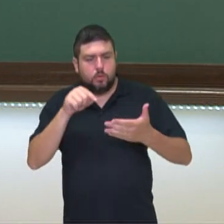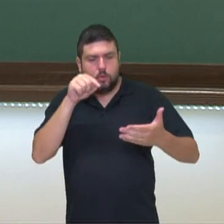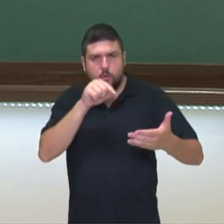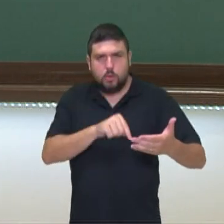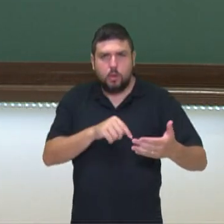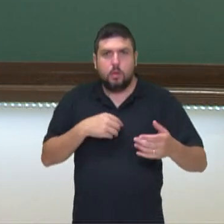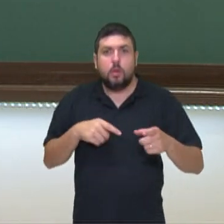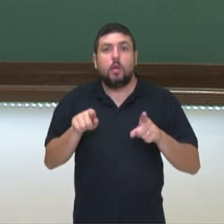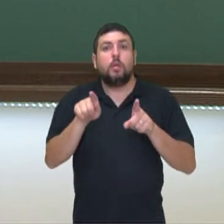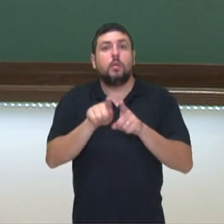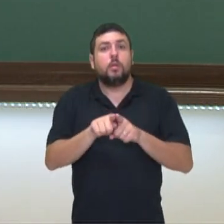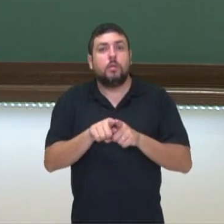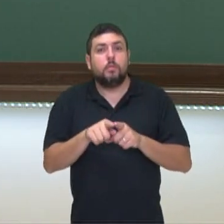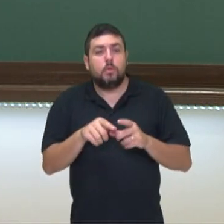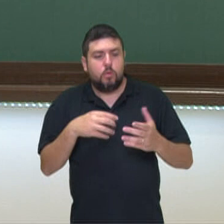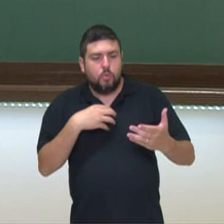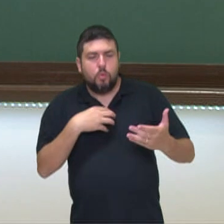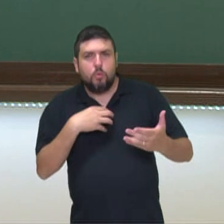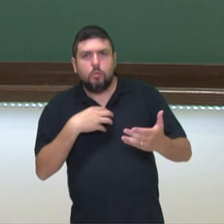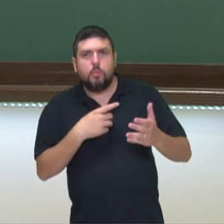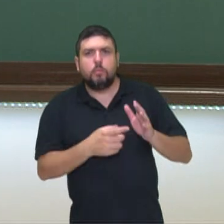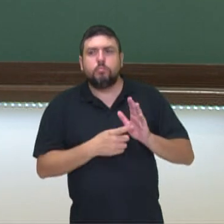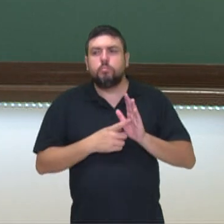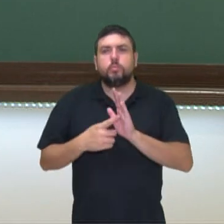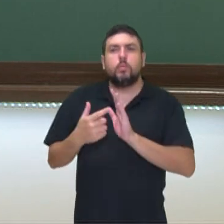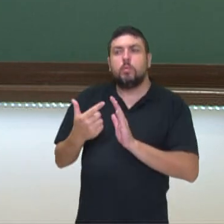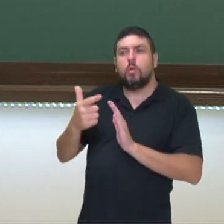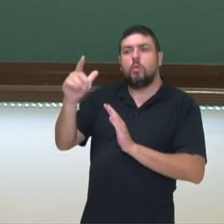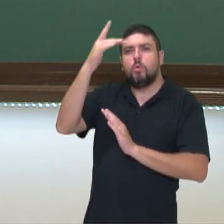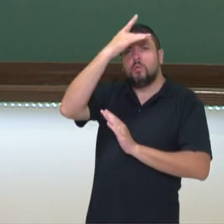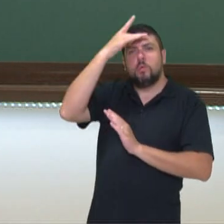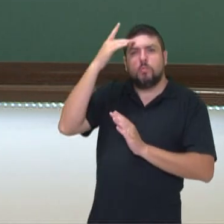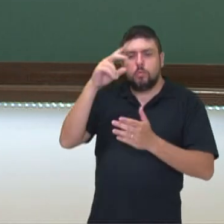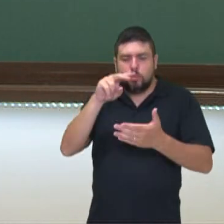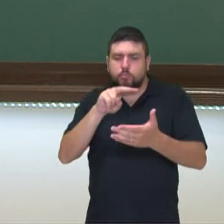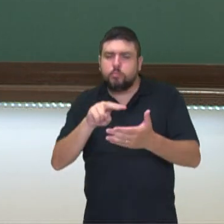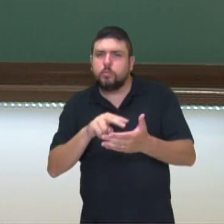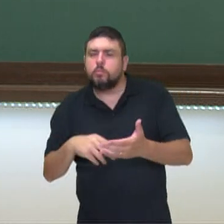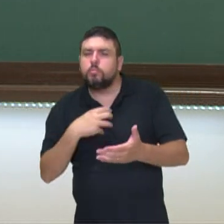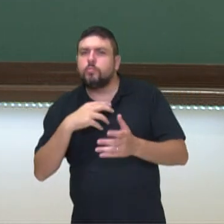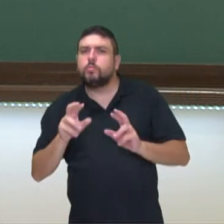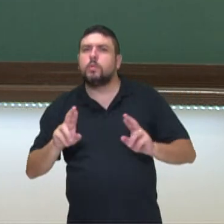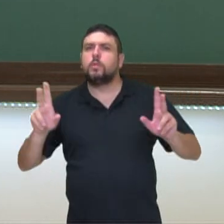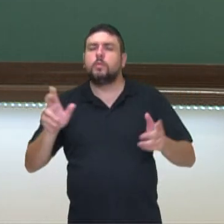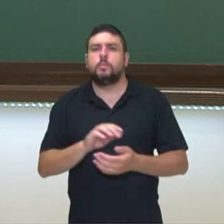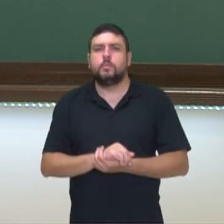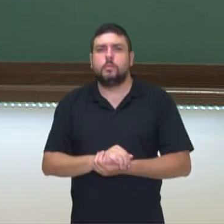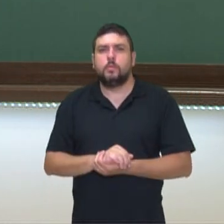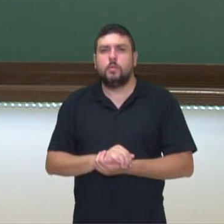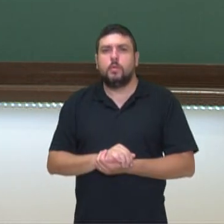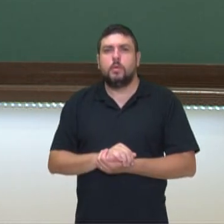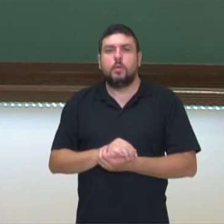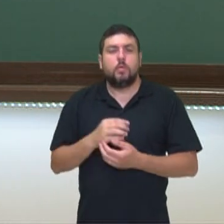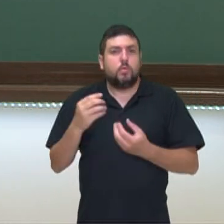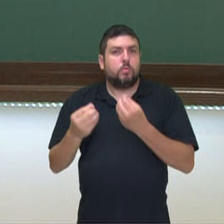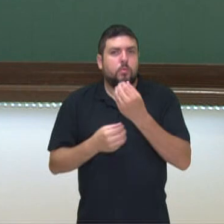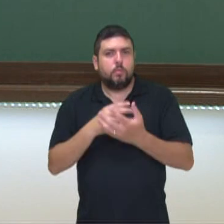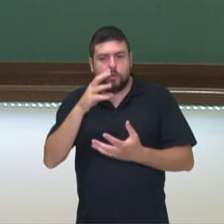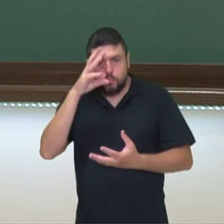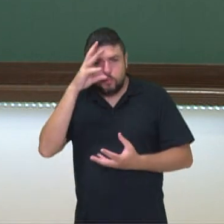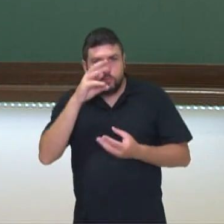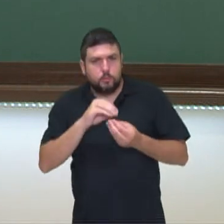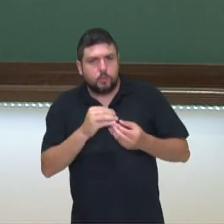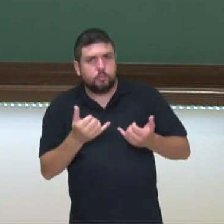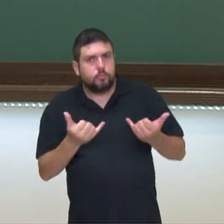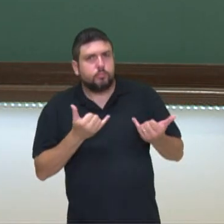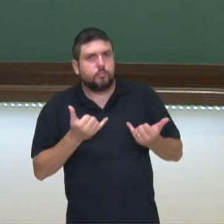sua apresentação para outra pessoa vai ser de modo único, de modo histórico. Só ele compreendeu daquela forma aquela